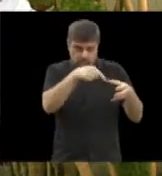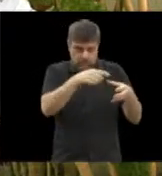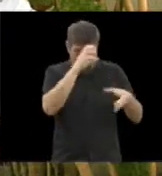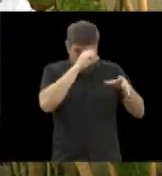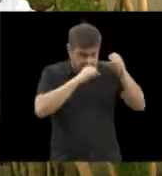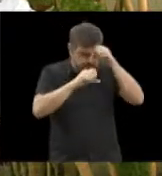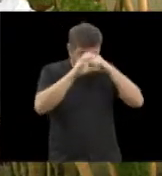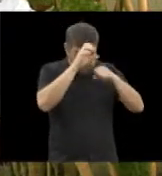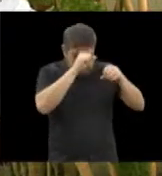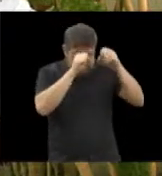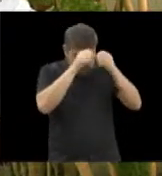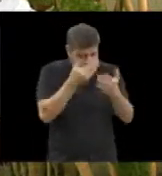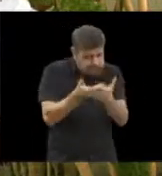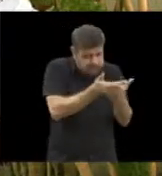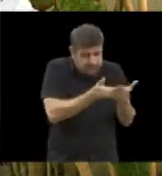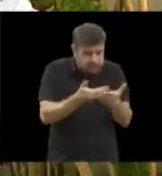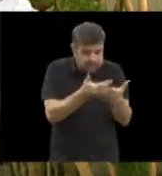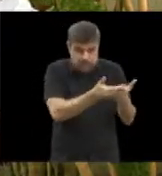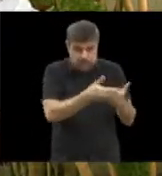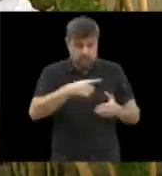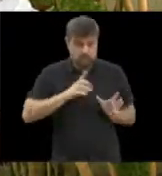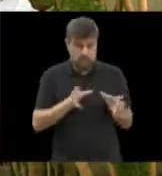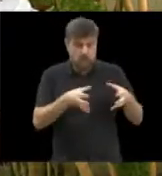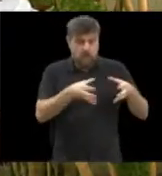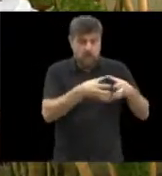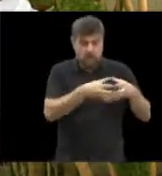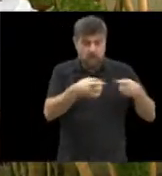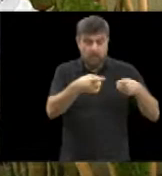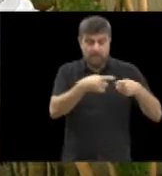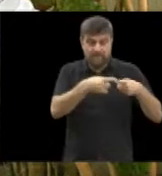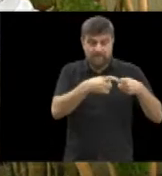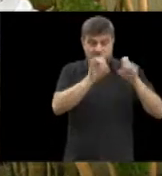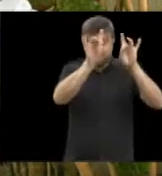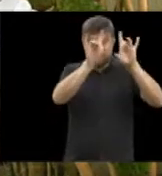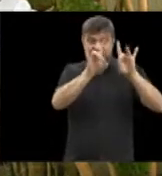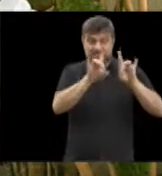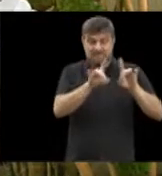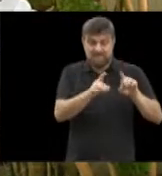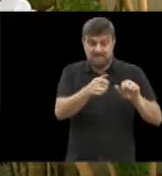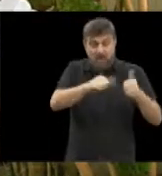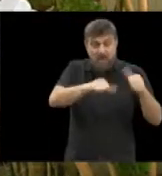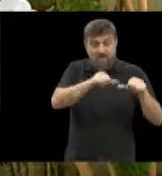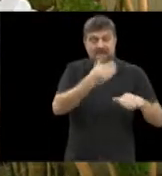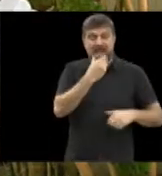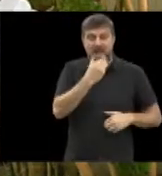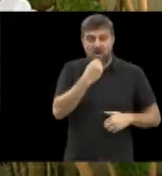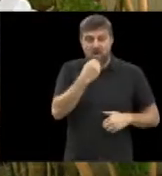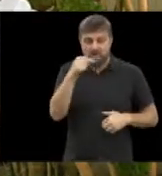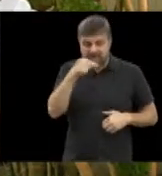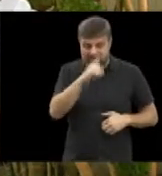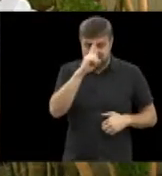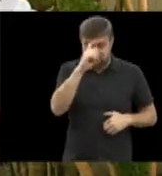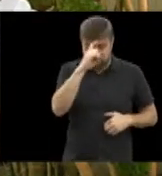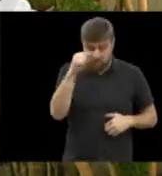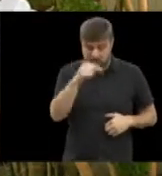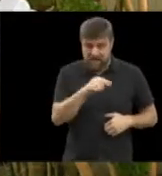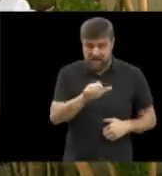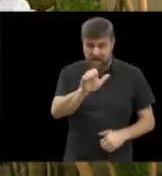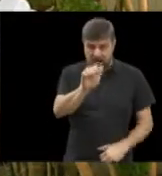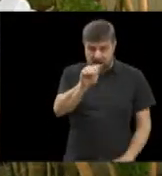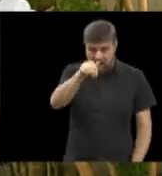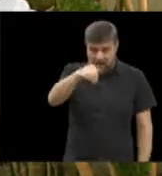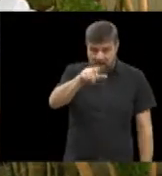aprendi a reprodução humana, eu tinha um grupo de andrologistas que trabalhavam no mesmo hospital. E a andrologia